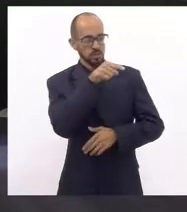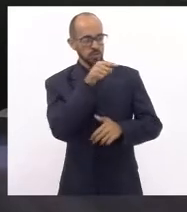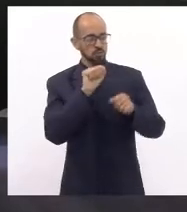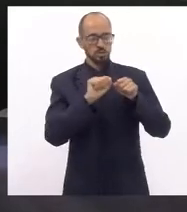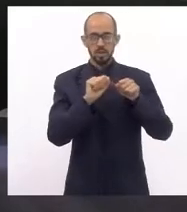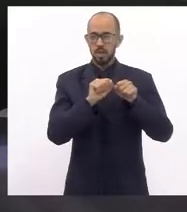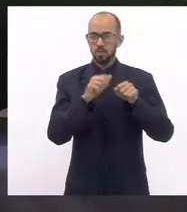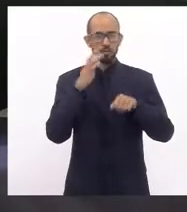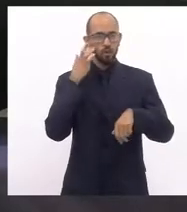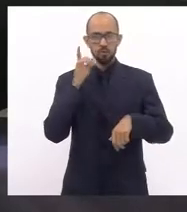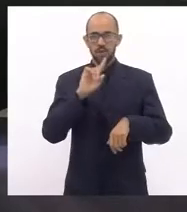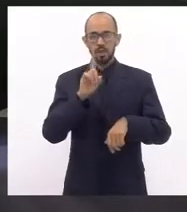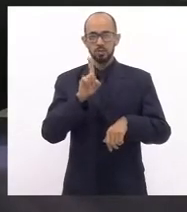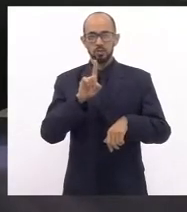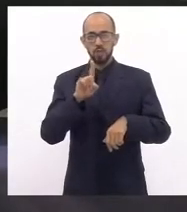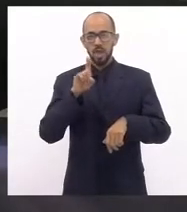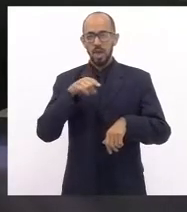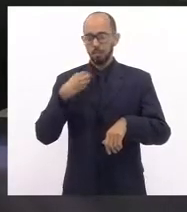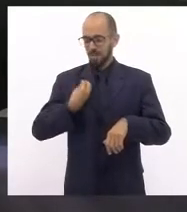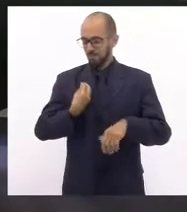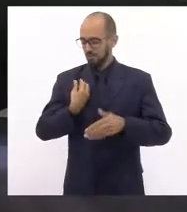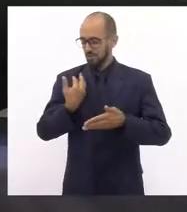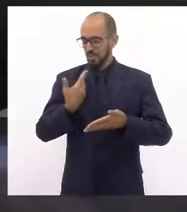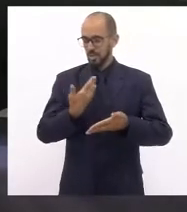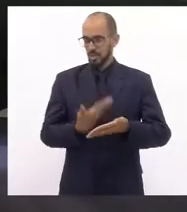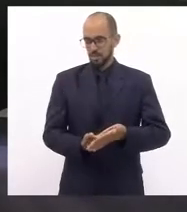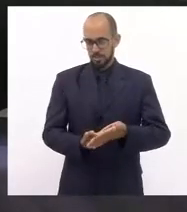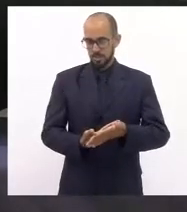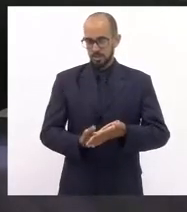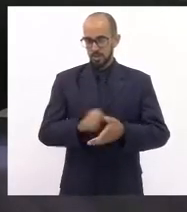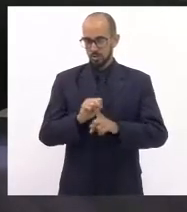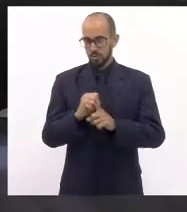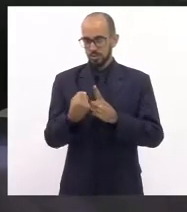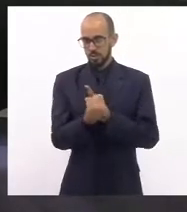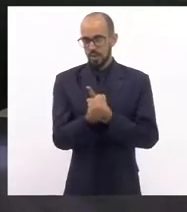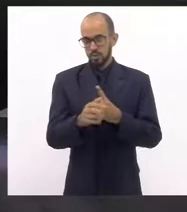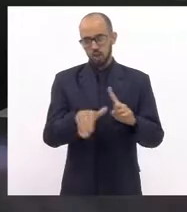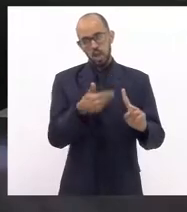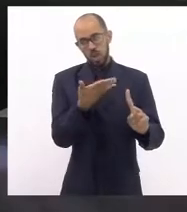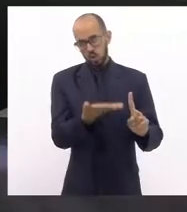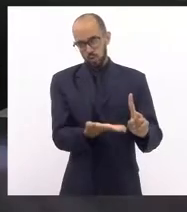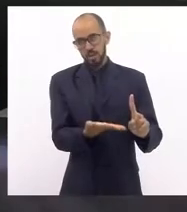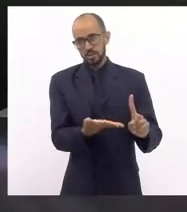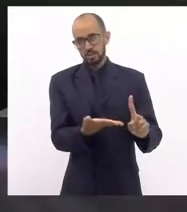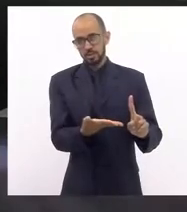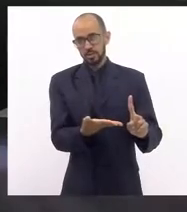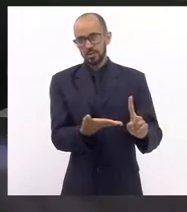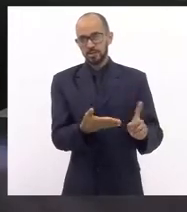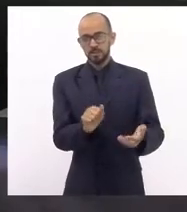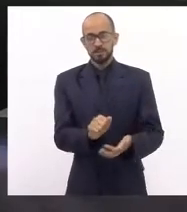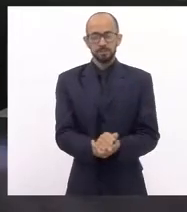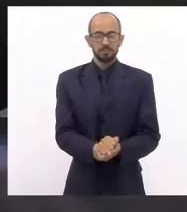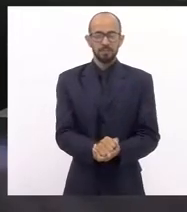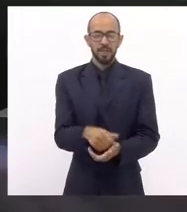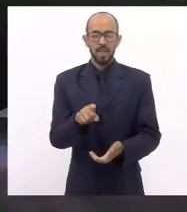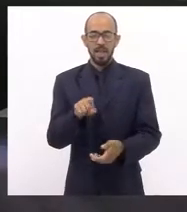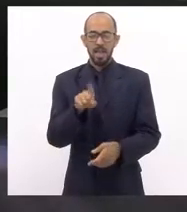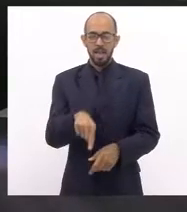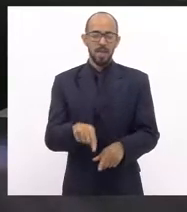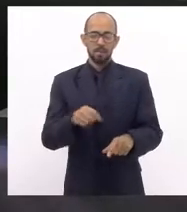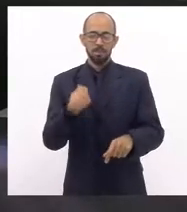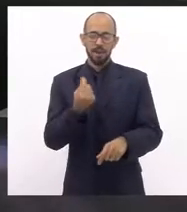fácil, porque foi uma vida, e a sociedade hoje reconhece. Coube a nós da faculdade, coube, né, a nós